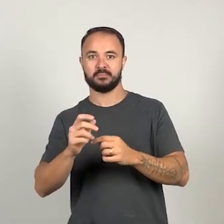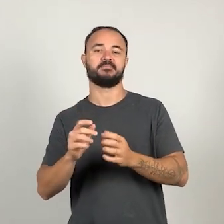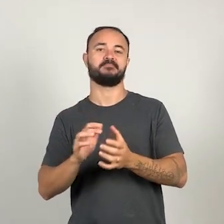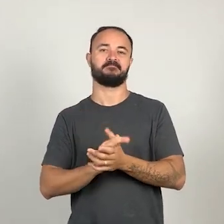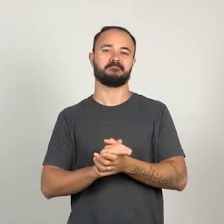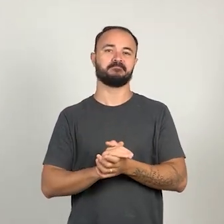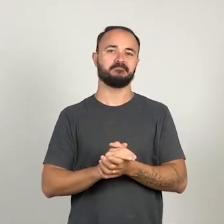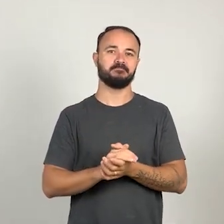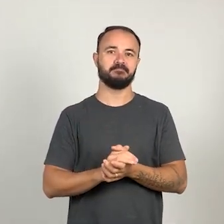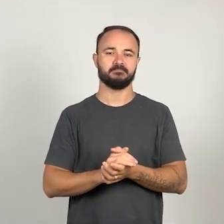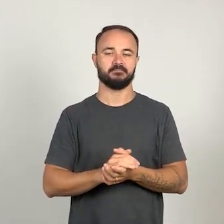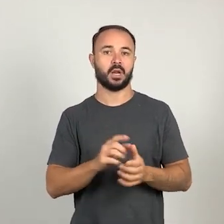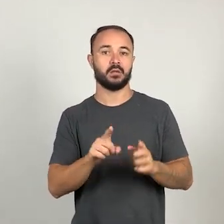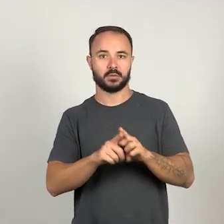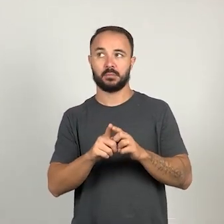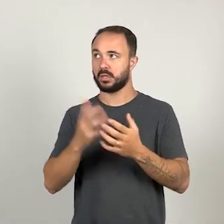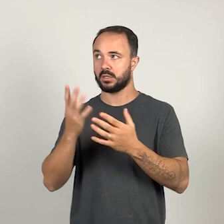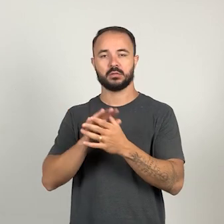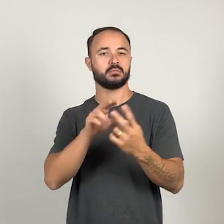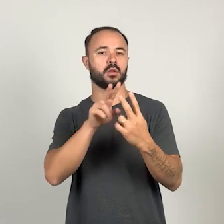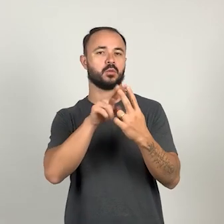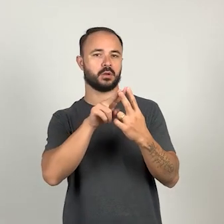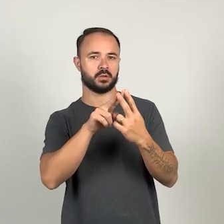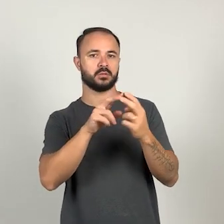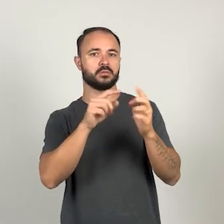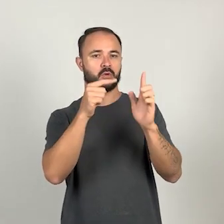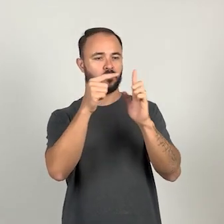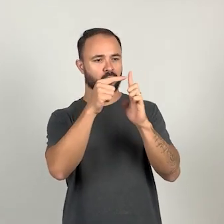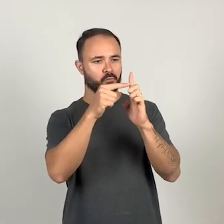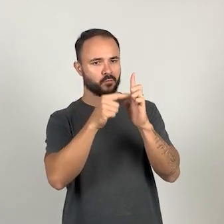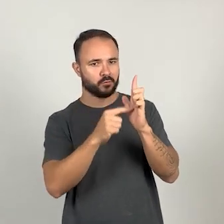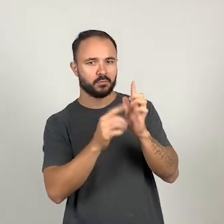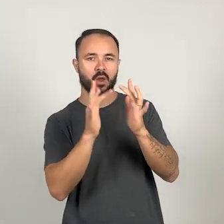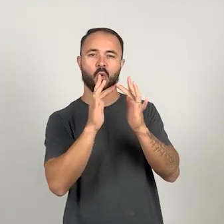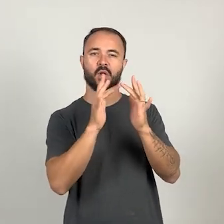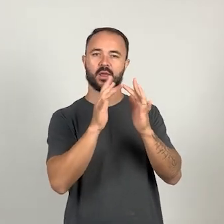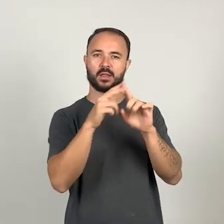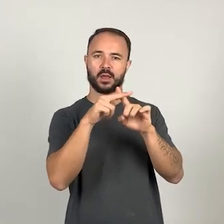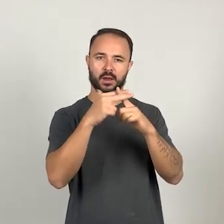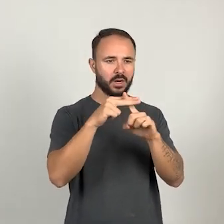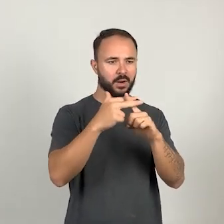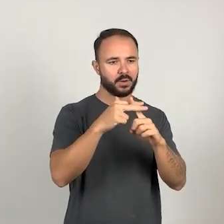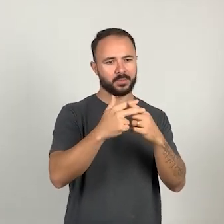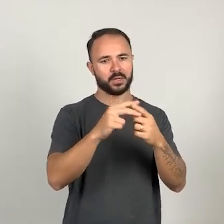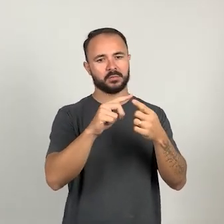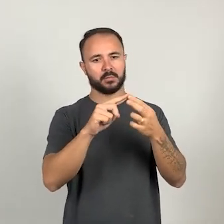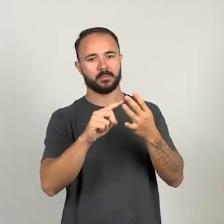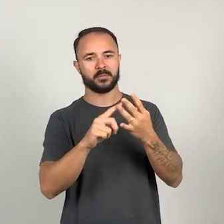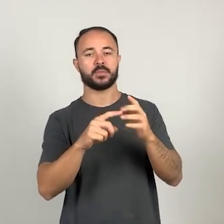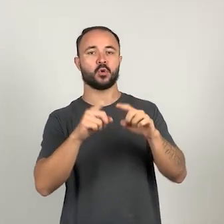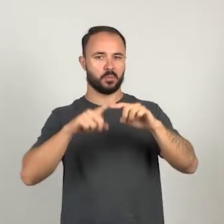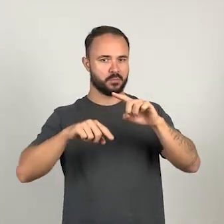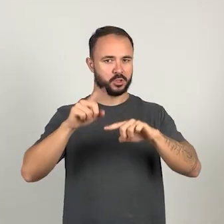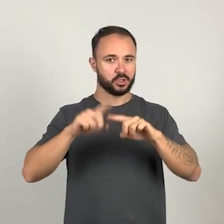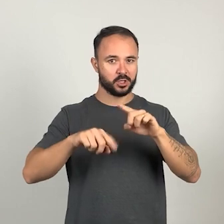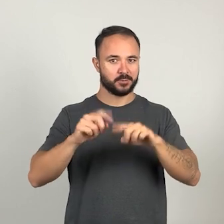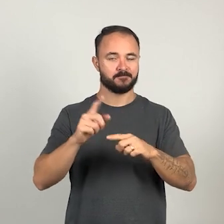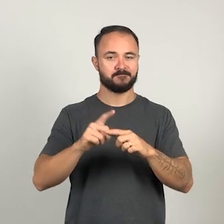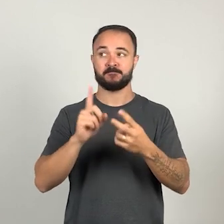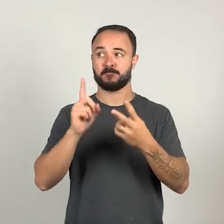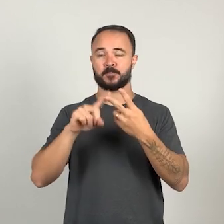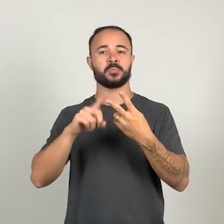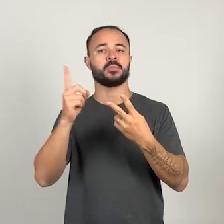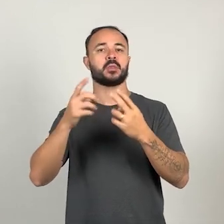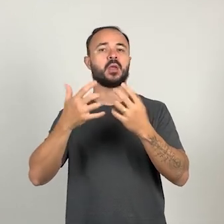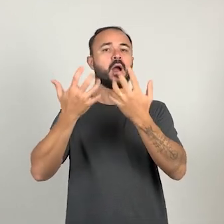13 furos, duas barras no formato de L, mais duas barras para fazer o sistema de engrenagens. As engrenagens que vamos utilizar